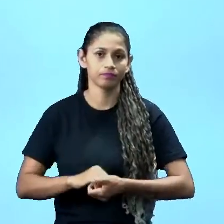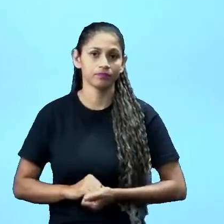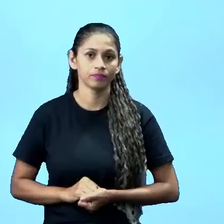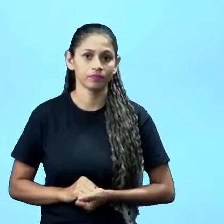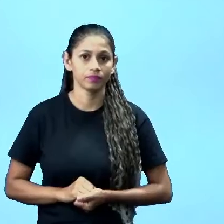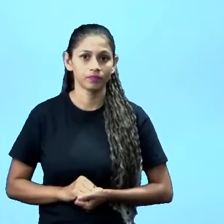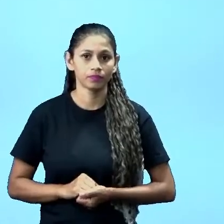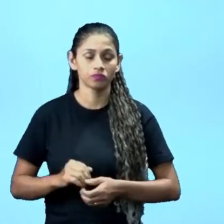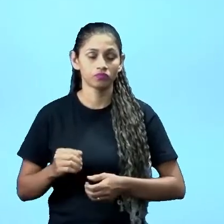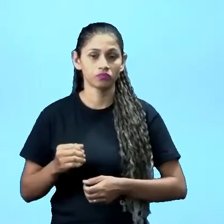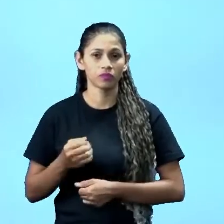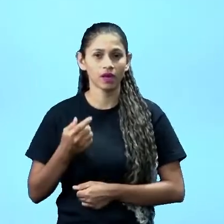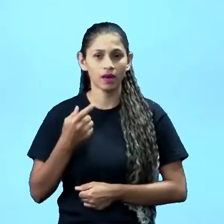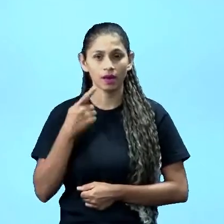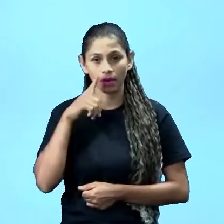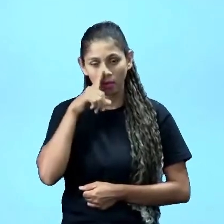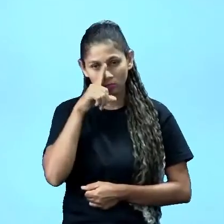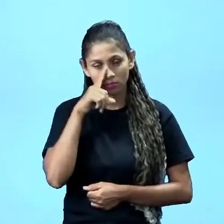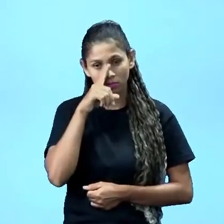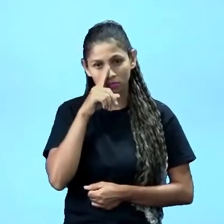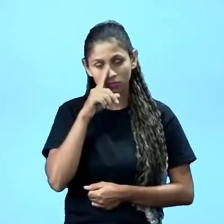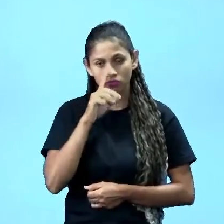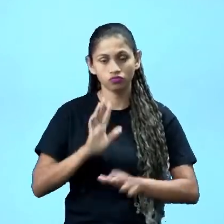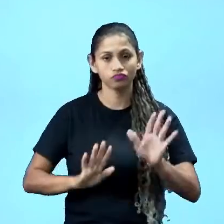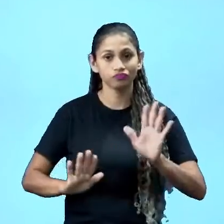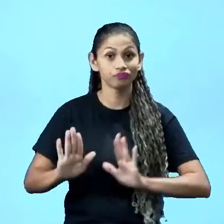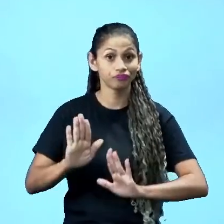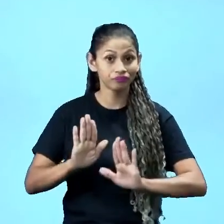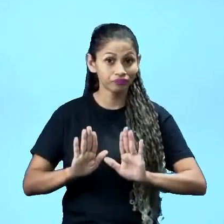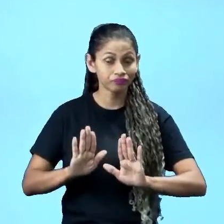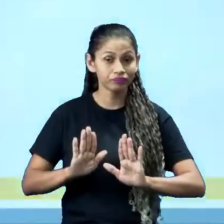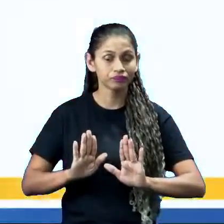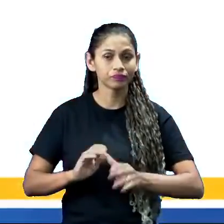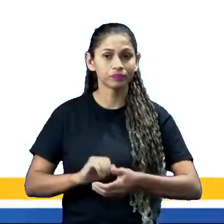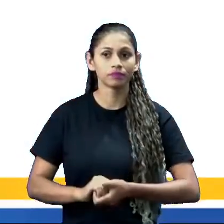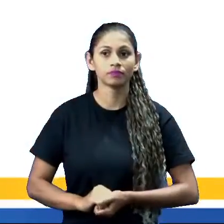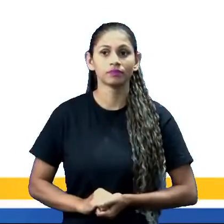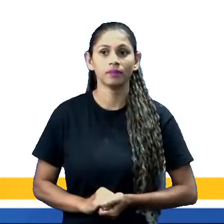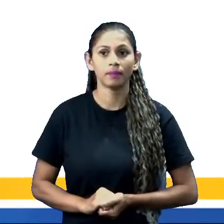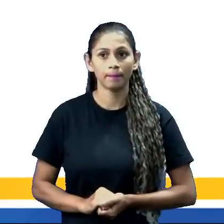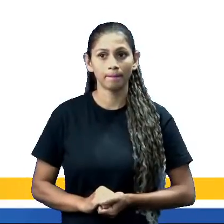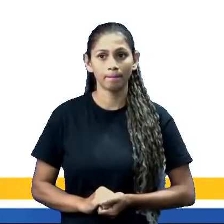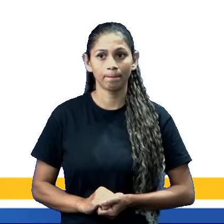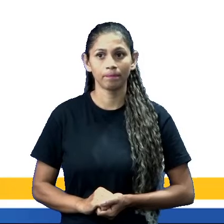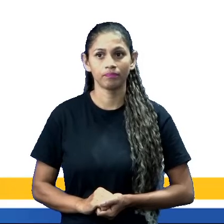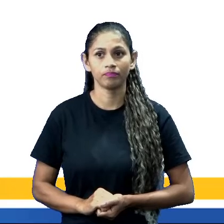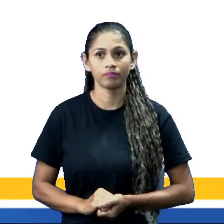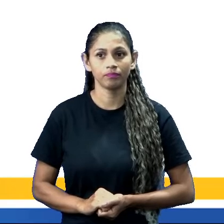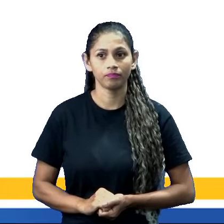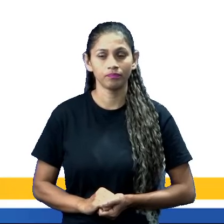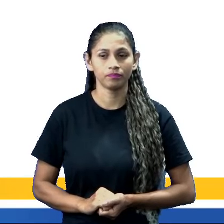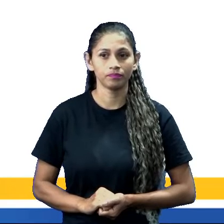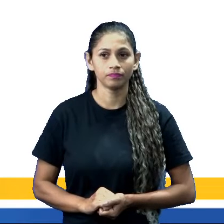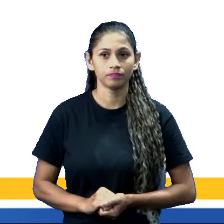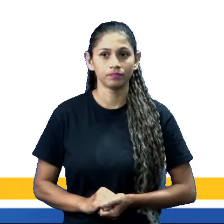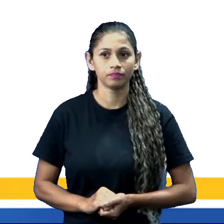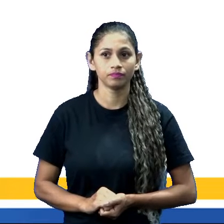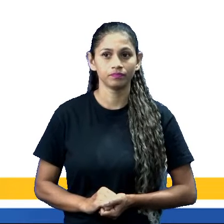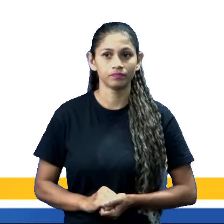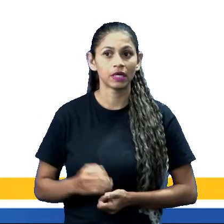que esse manipulador seja contaminado ali pelo produto que ele está manipulando. Então aqui a gente tem essa cabine de